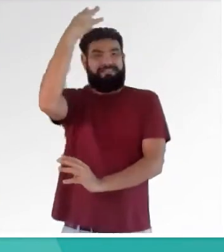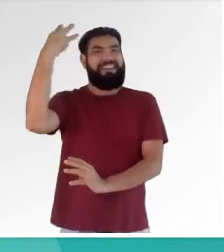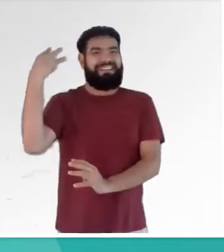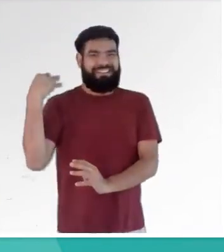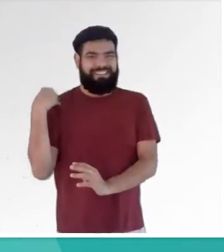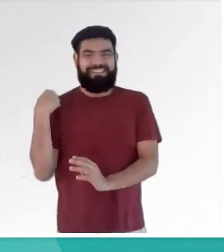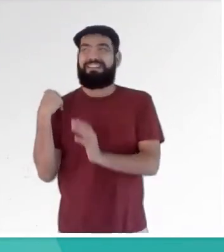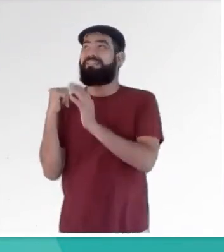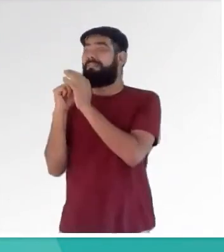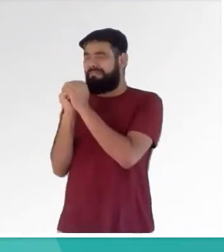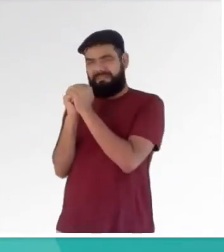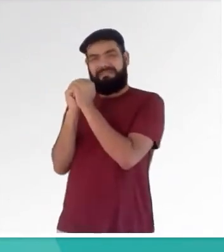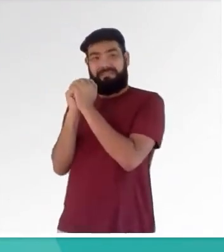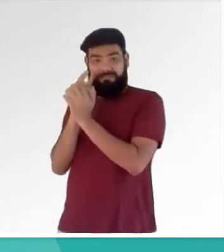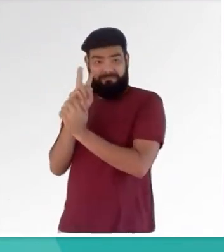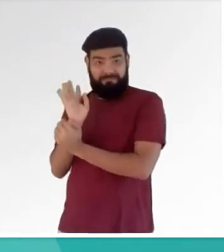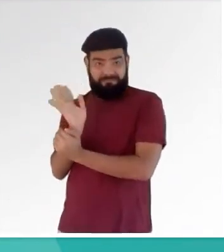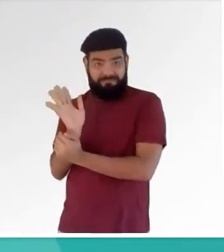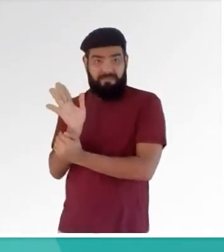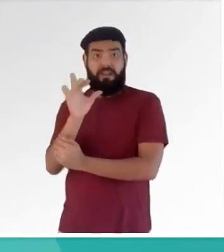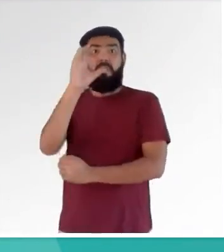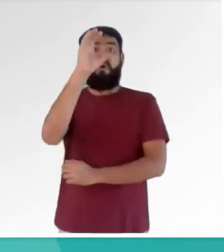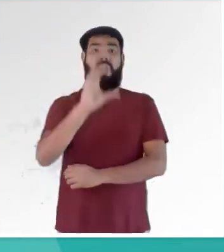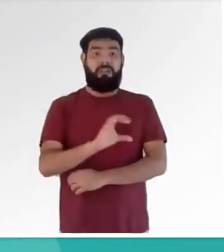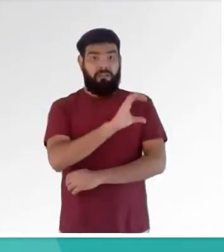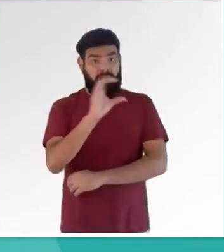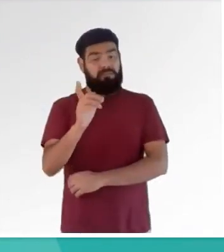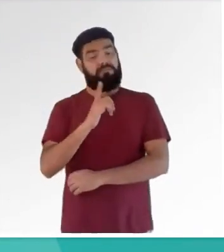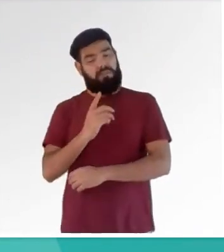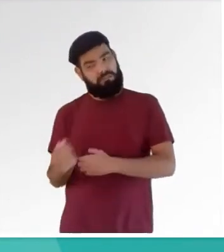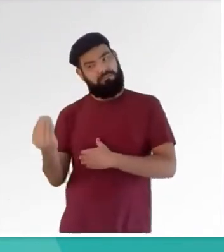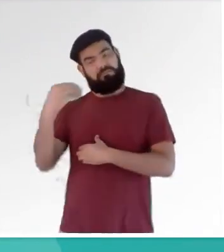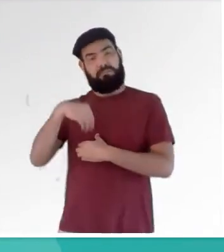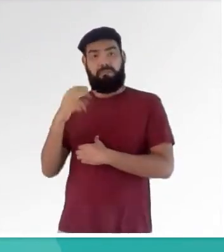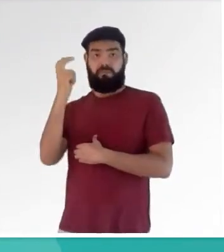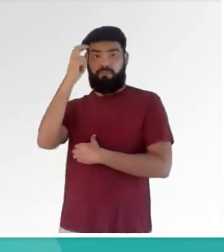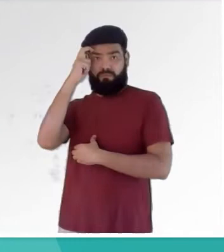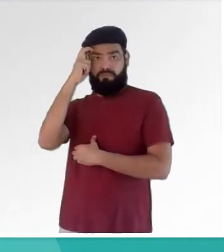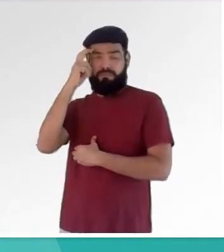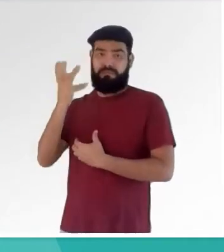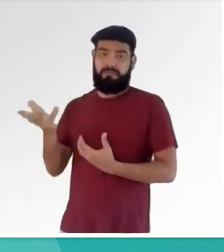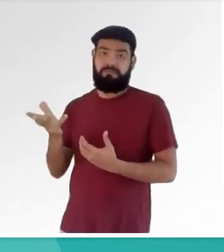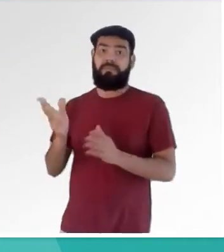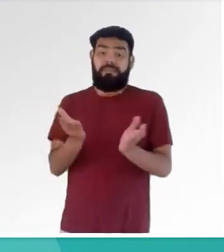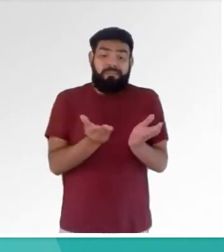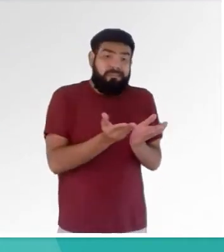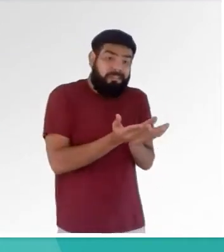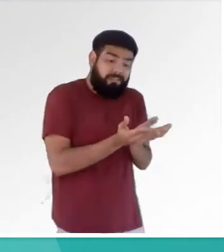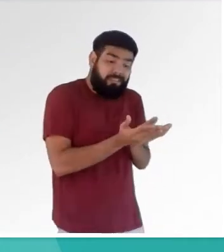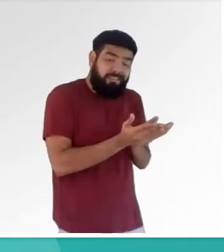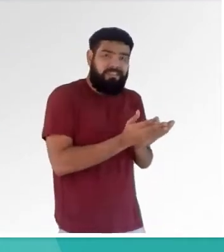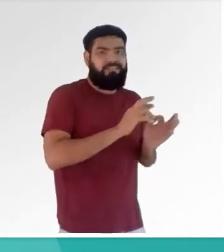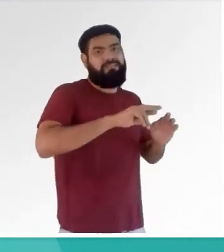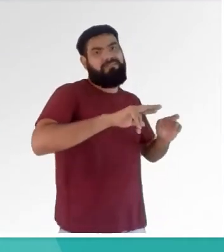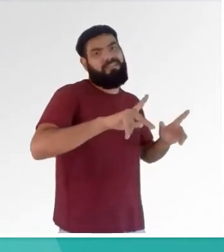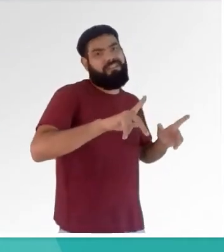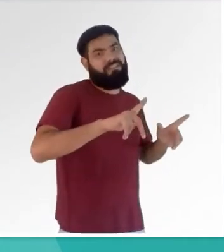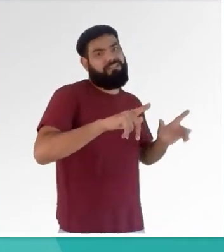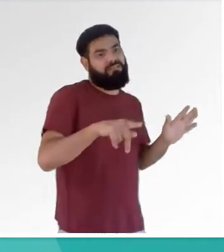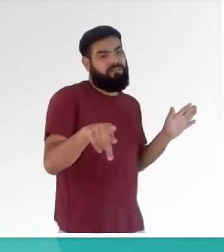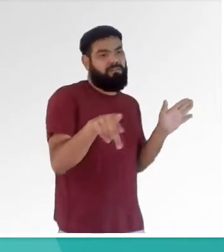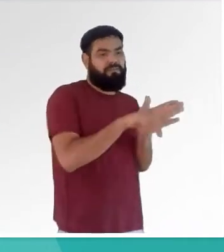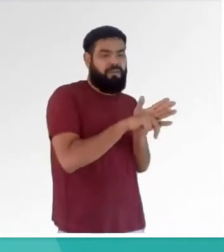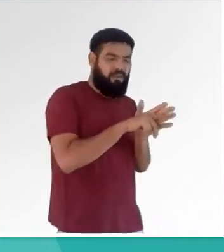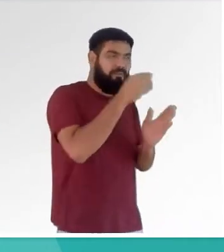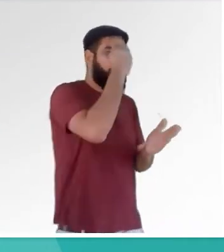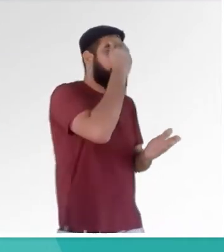devoções. Os católicos têm essa cultura. Os evangélicos também têm a sua forma, a sua devoção,